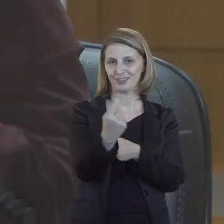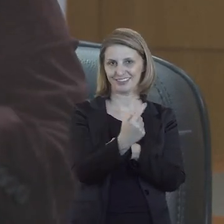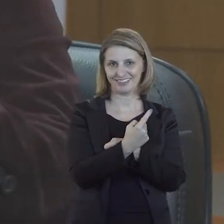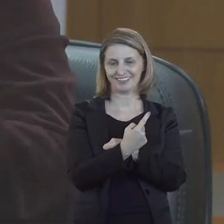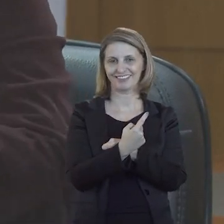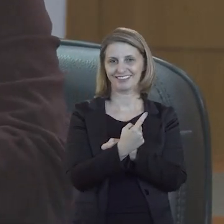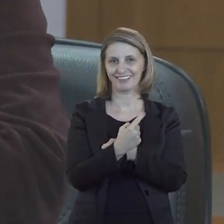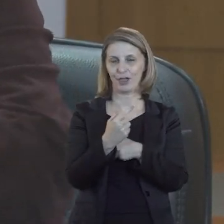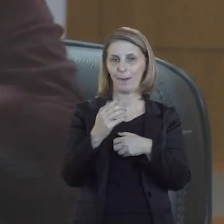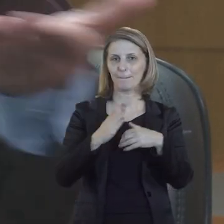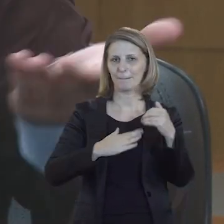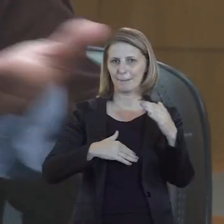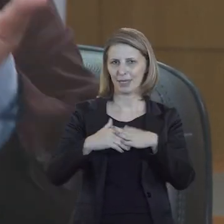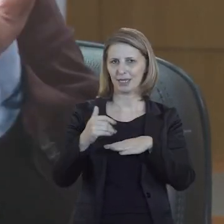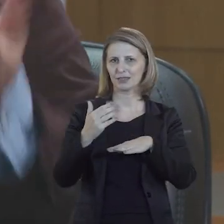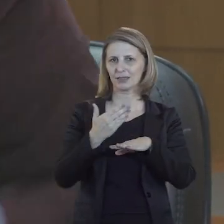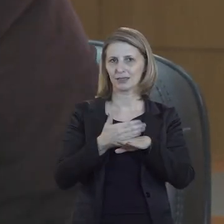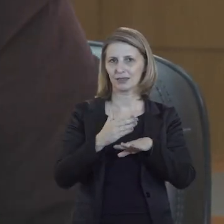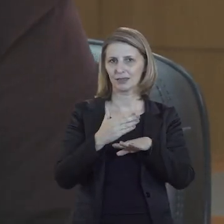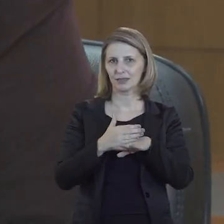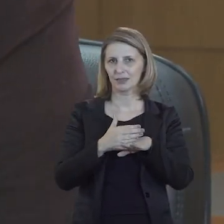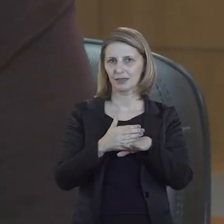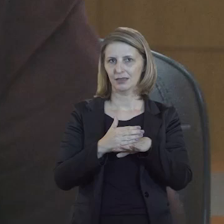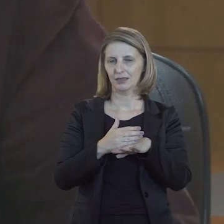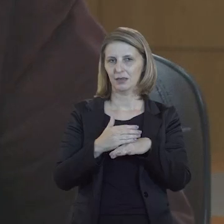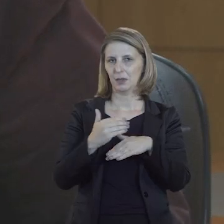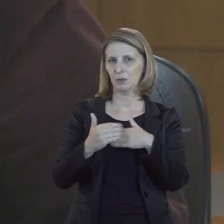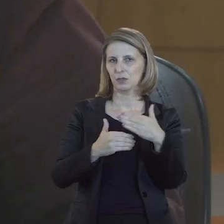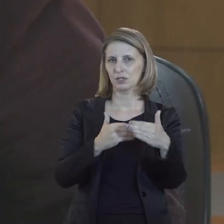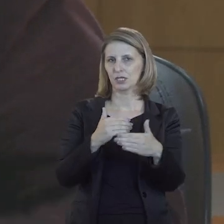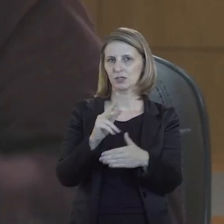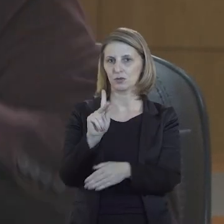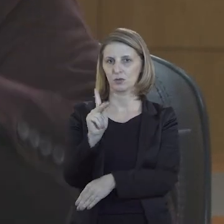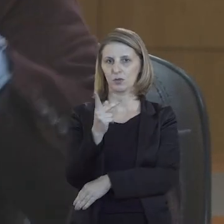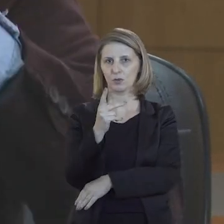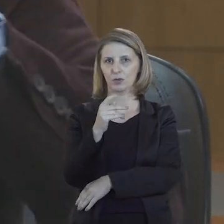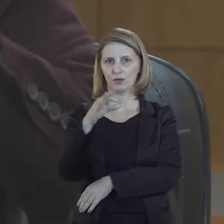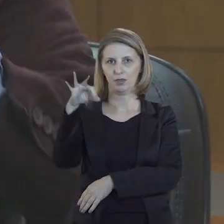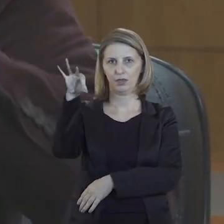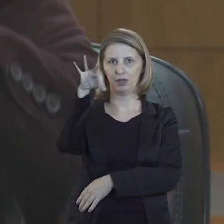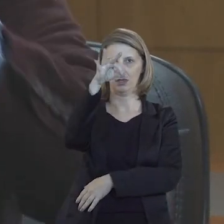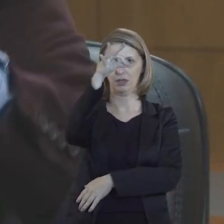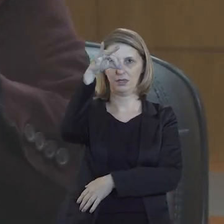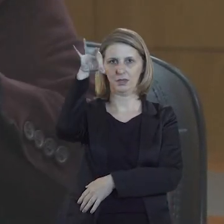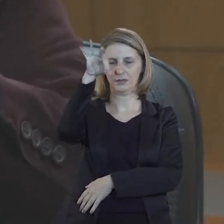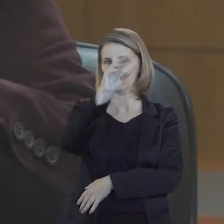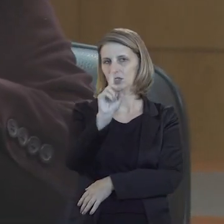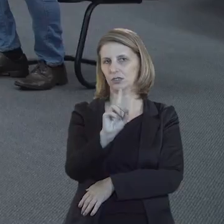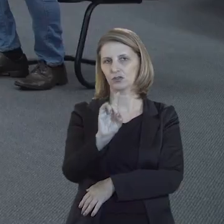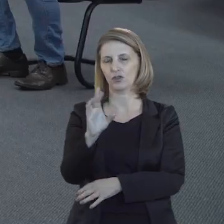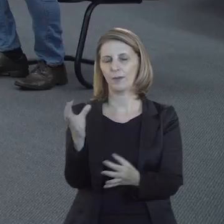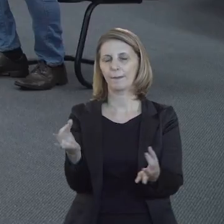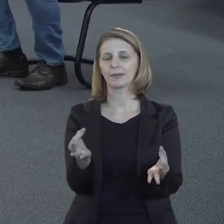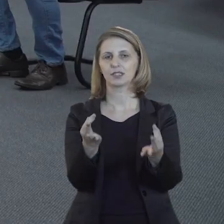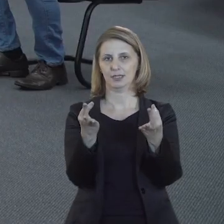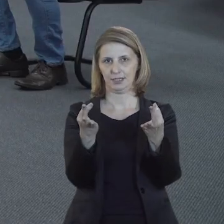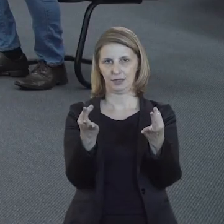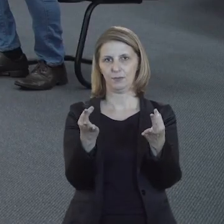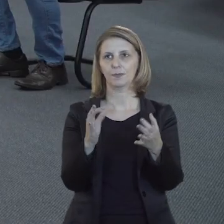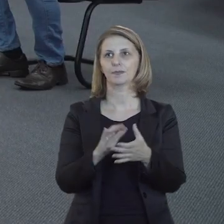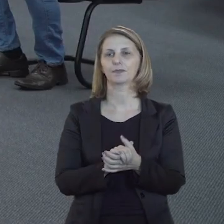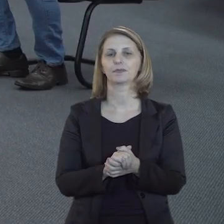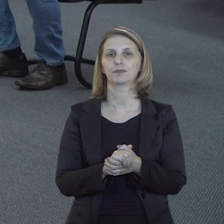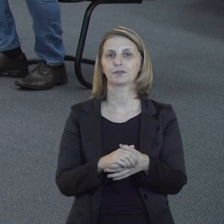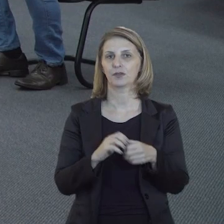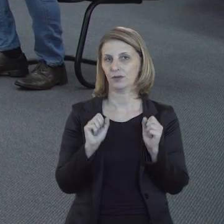queria fazer conosco uma prática, não é tecnicamente um processo de hipnose, mas basicamente